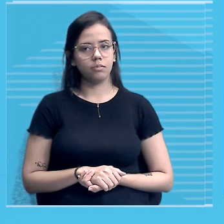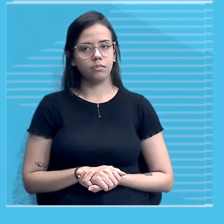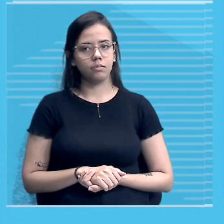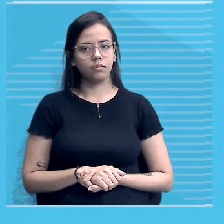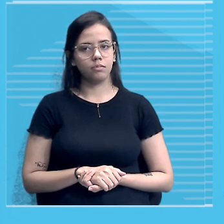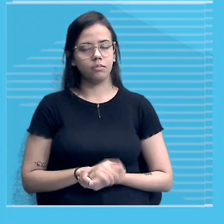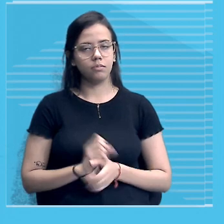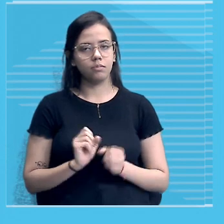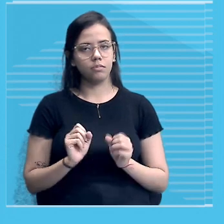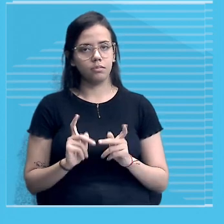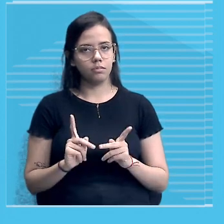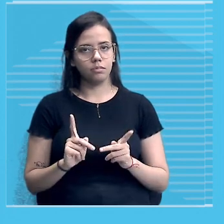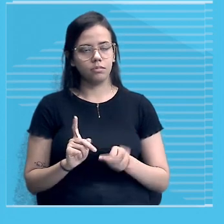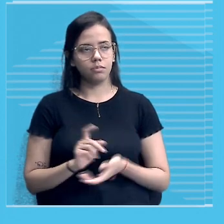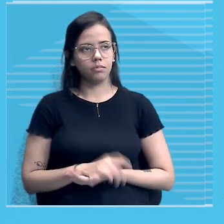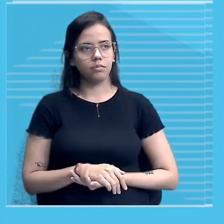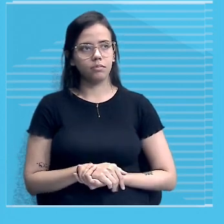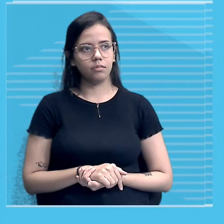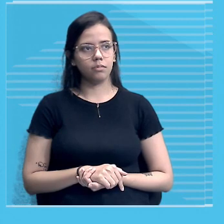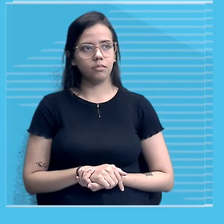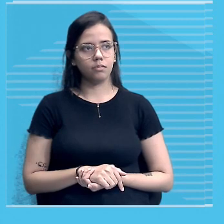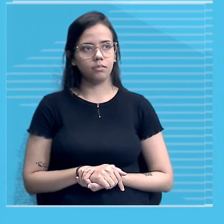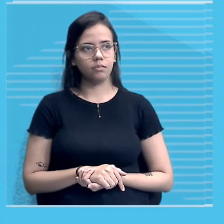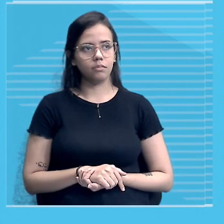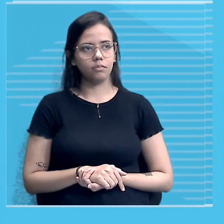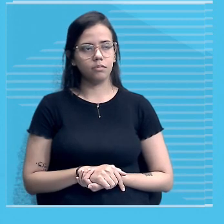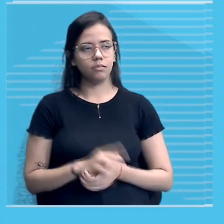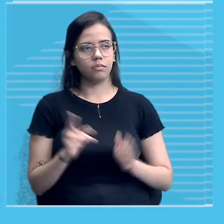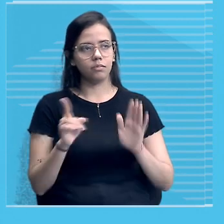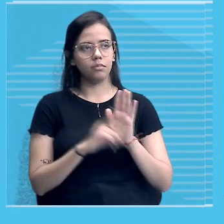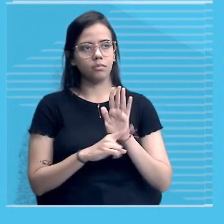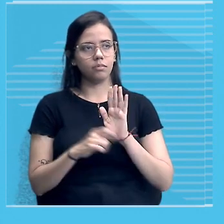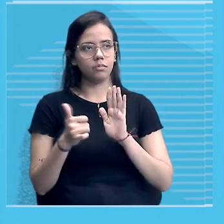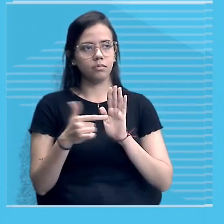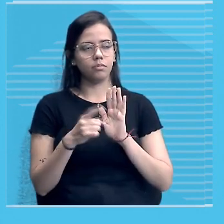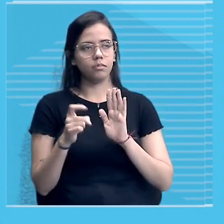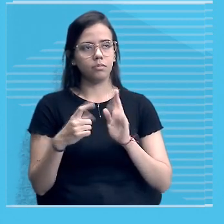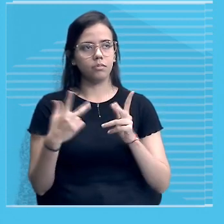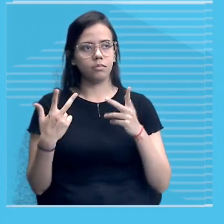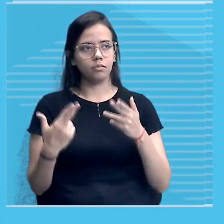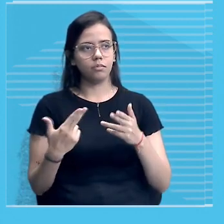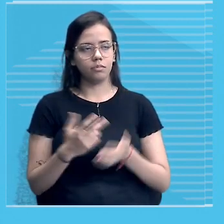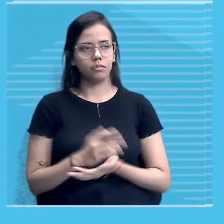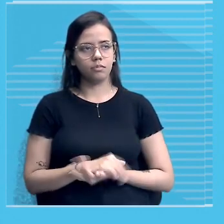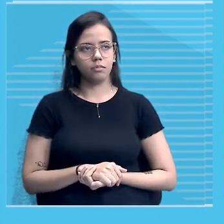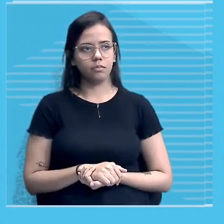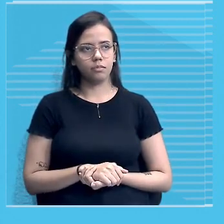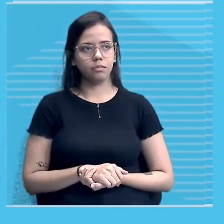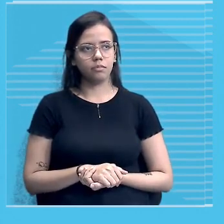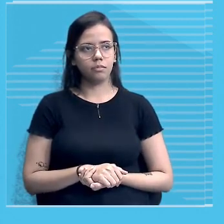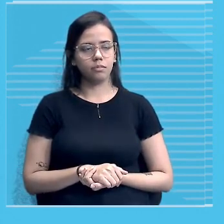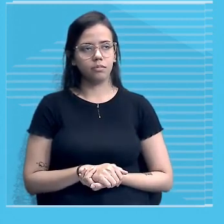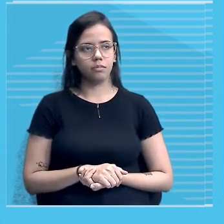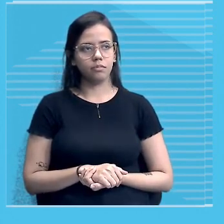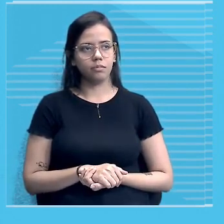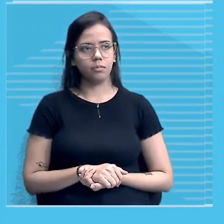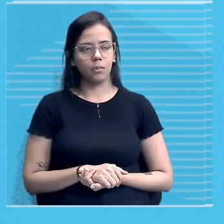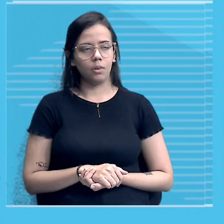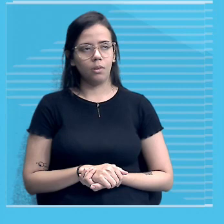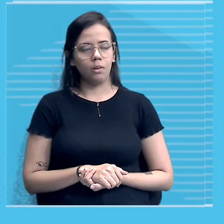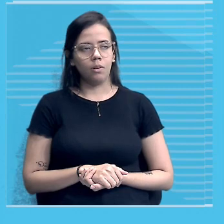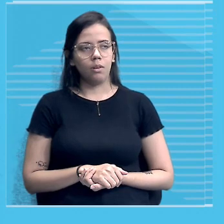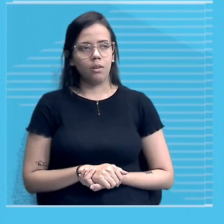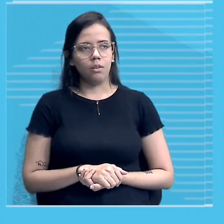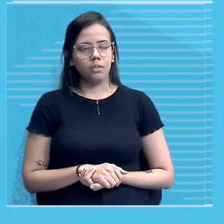Oi ok ou menos 12 x é igual peguei o quatro e vou jogar pra lá